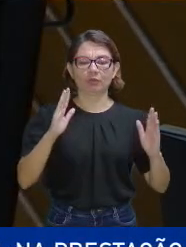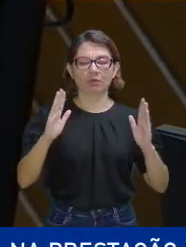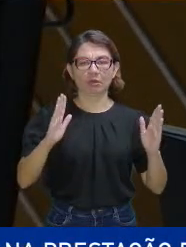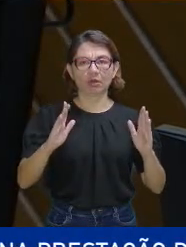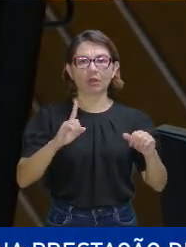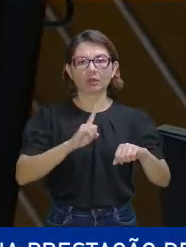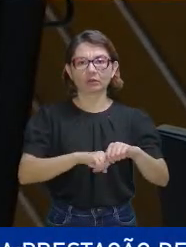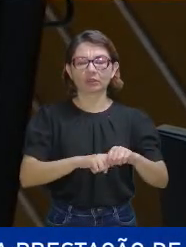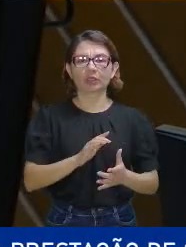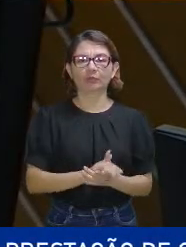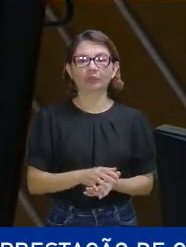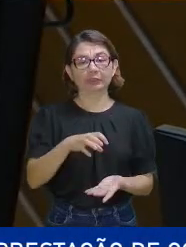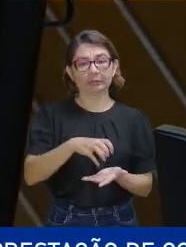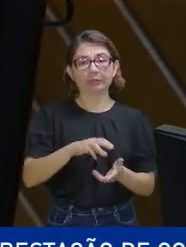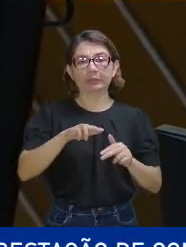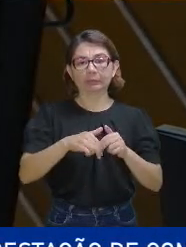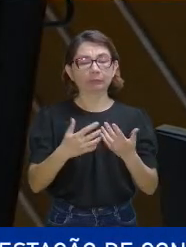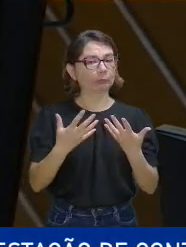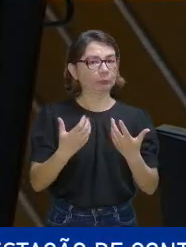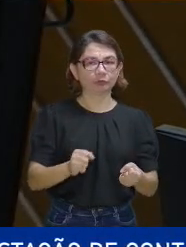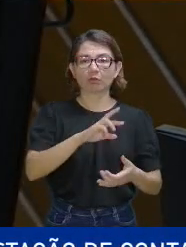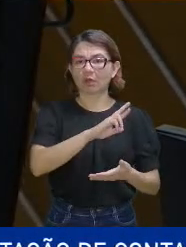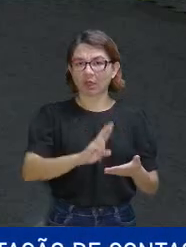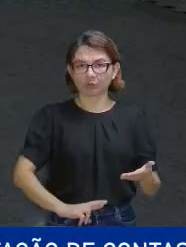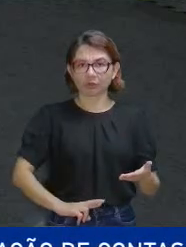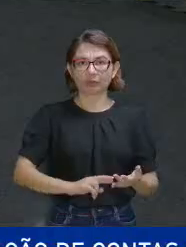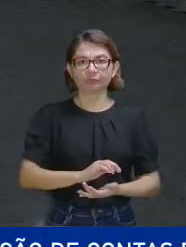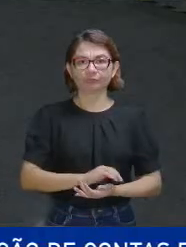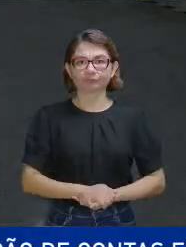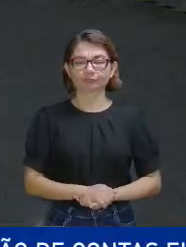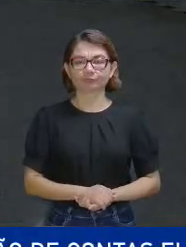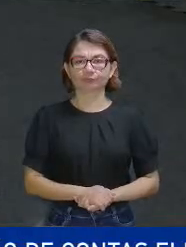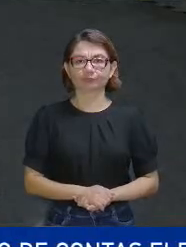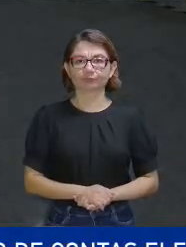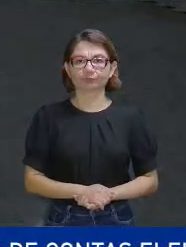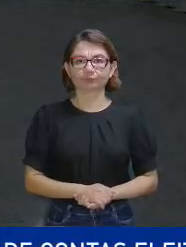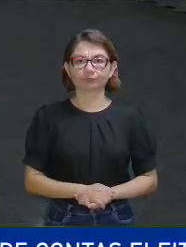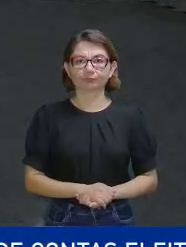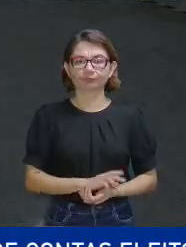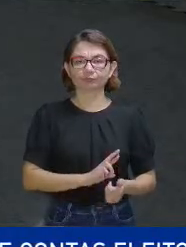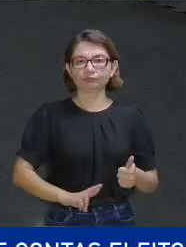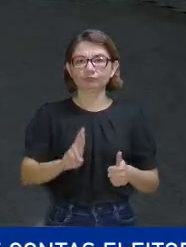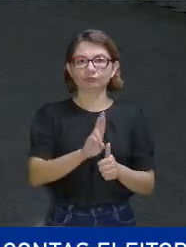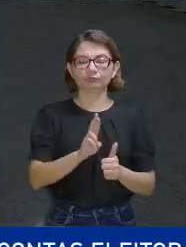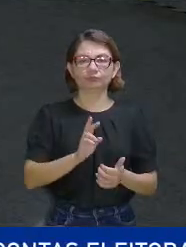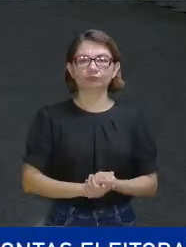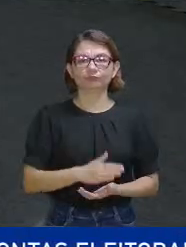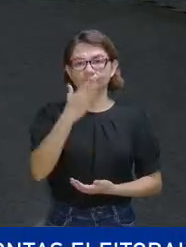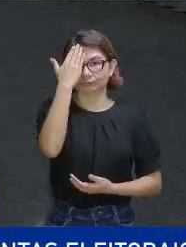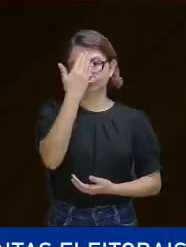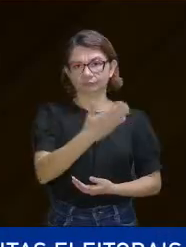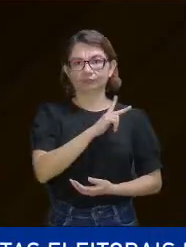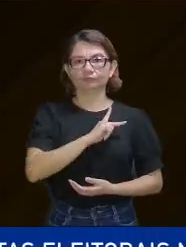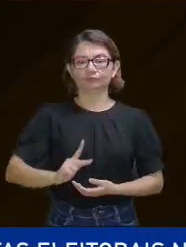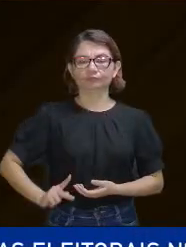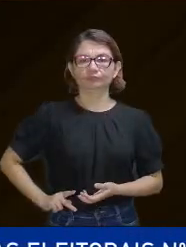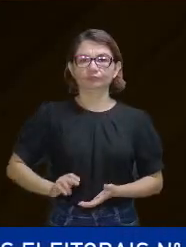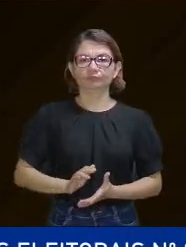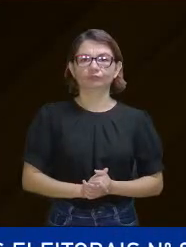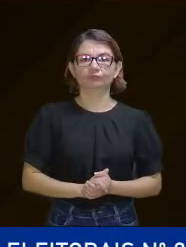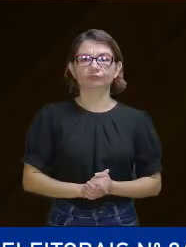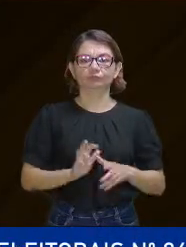intempestividade e, no mérito, pelo desprovimento. É o relatório. Imagem ampla do plenário. Obrigada, senhor